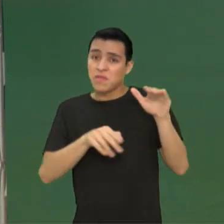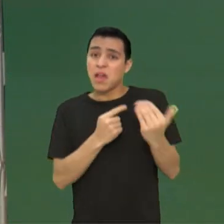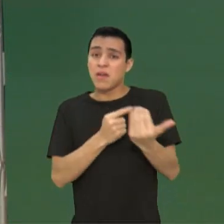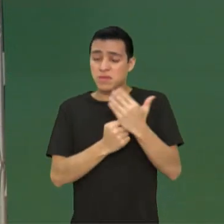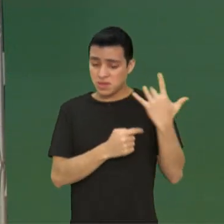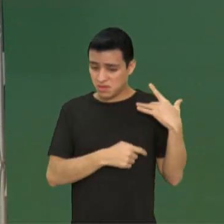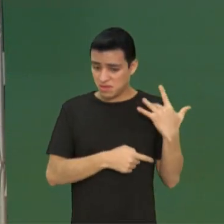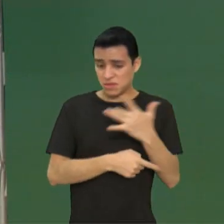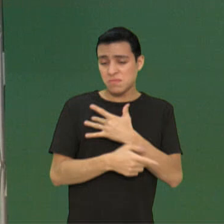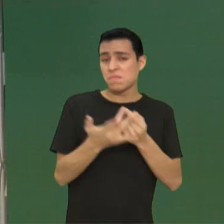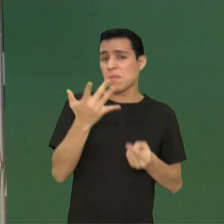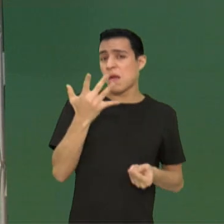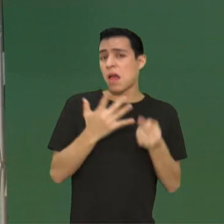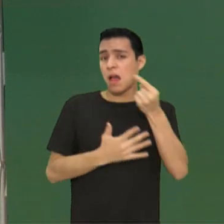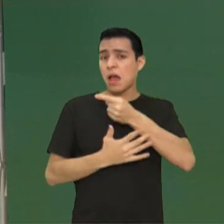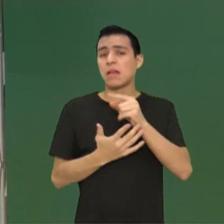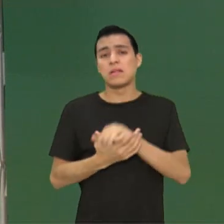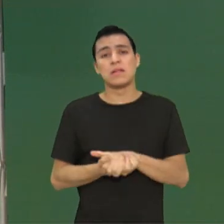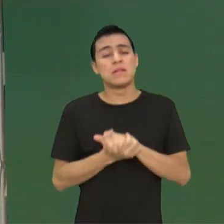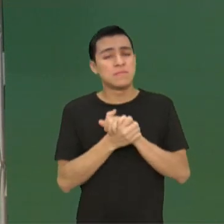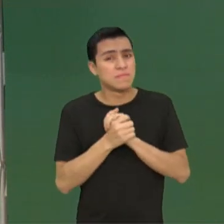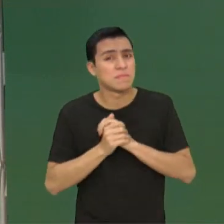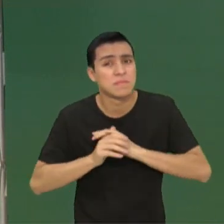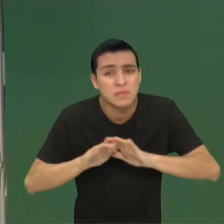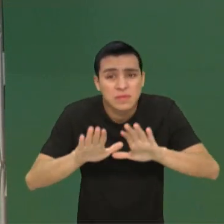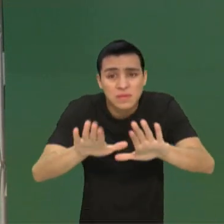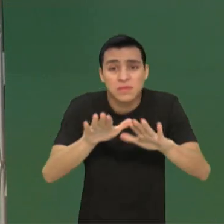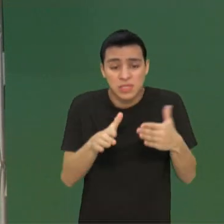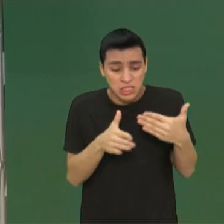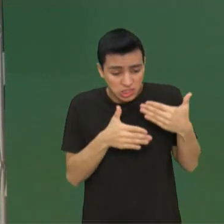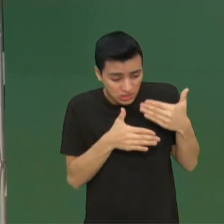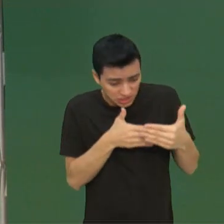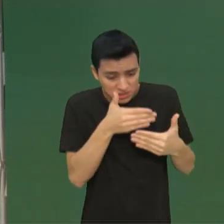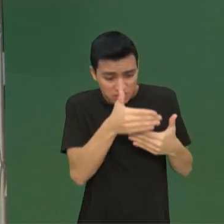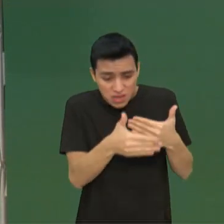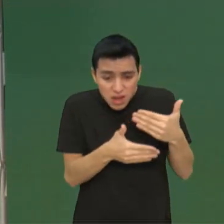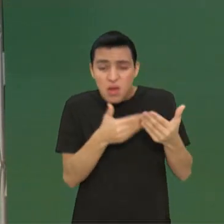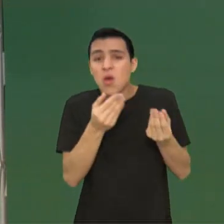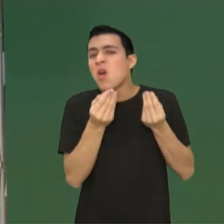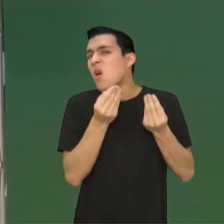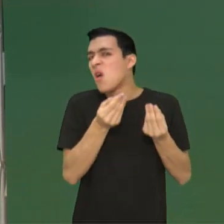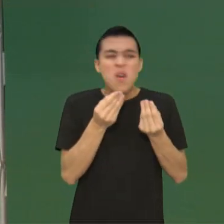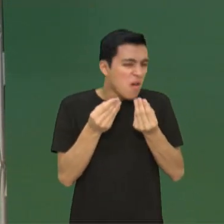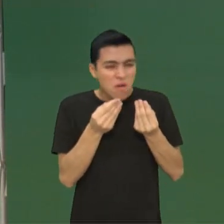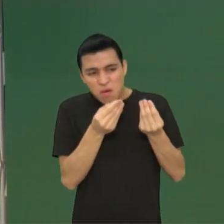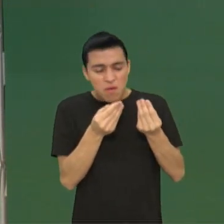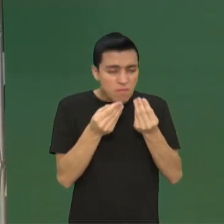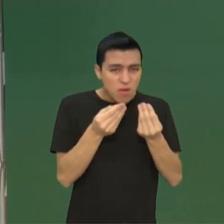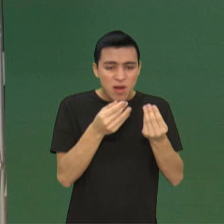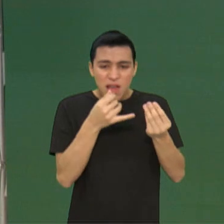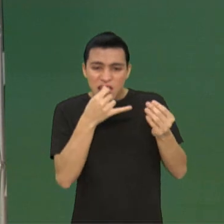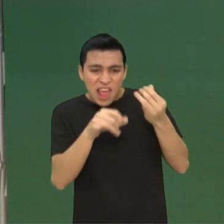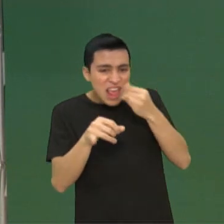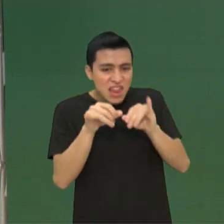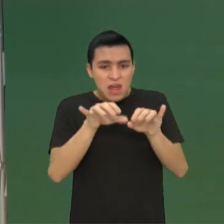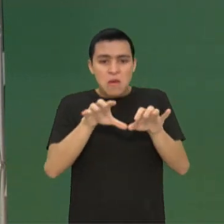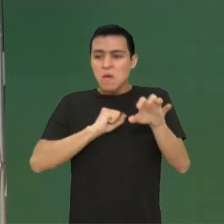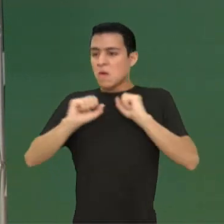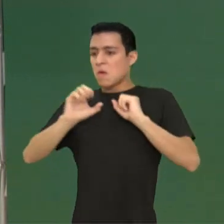vezes. Combinado? Porém, o processo de obtenção de energia que vem em